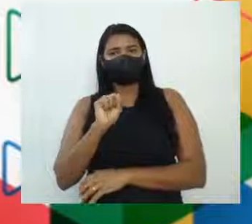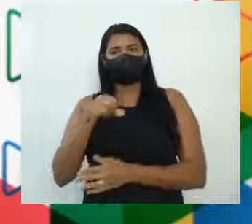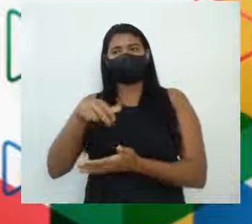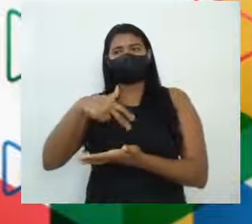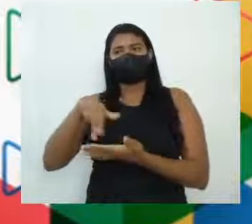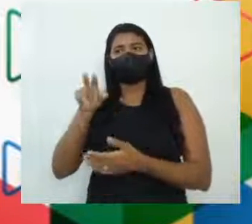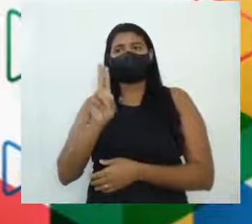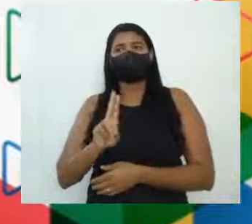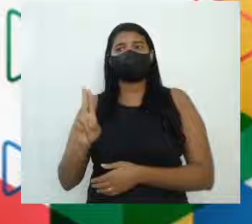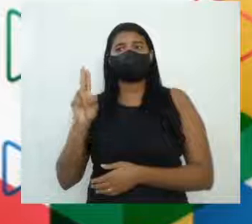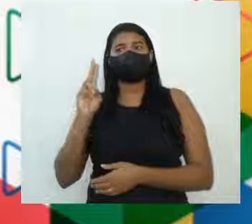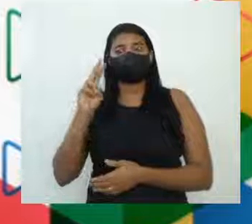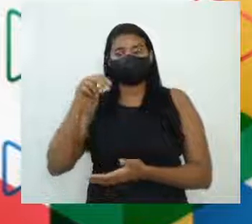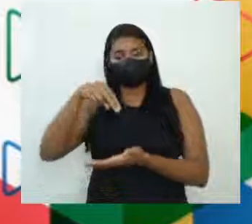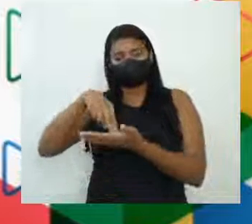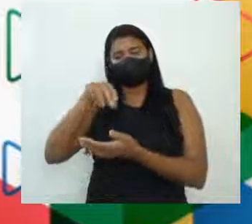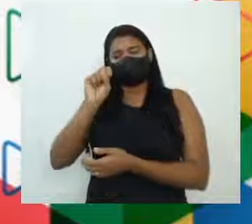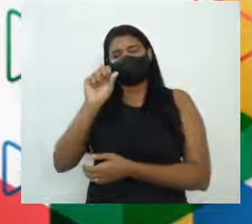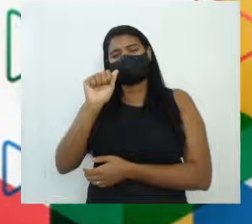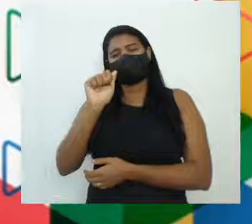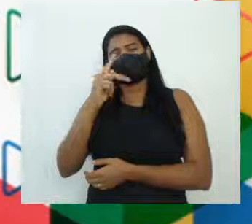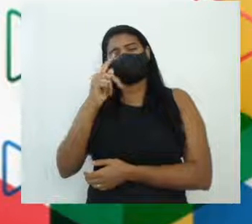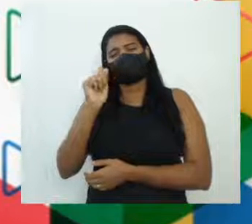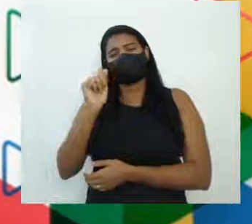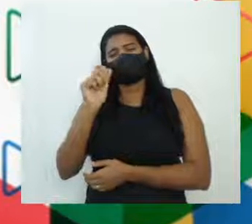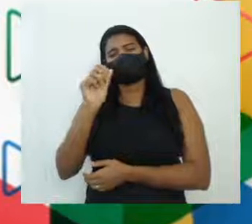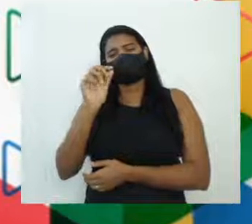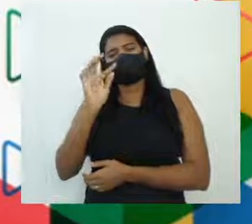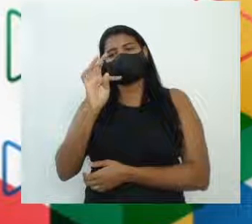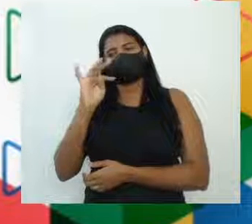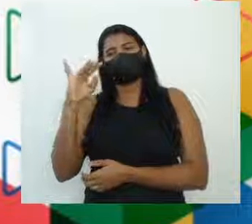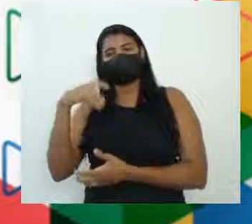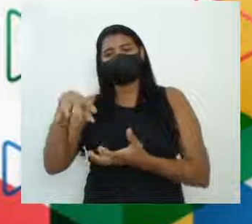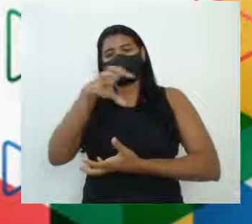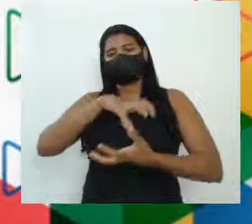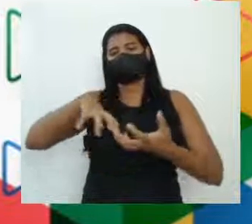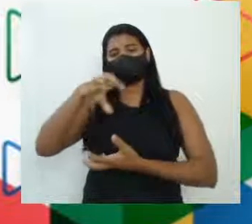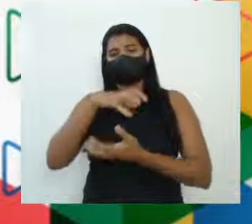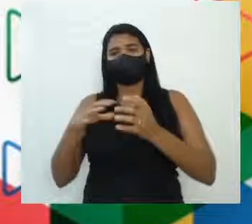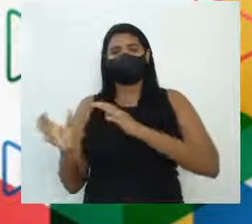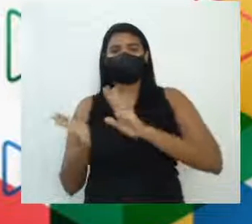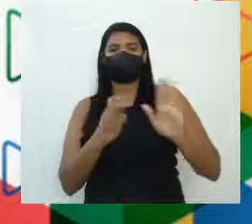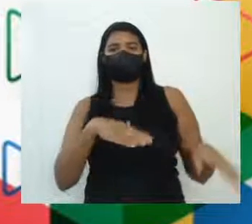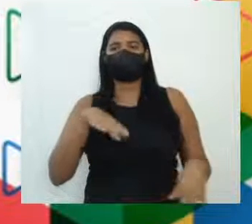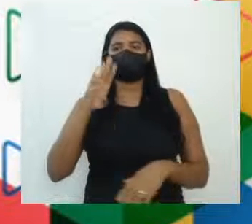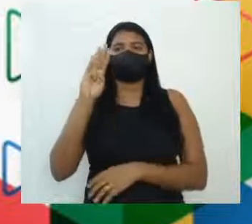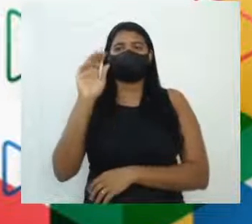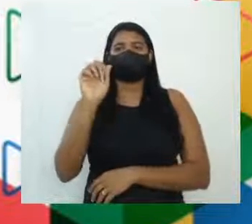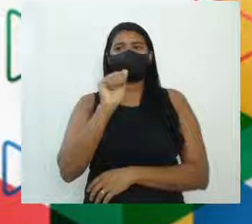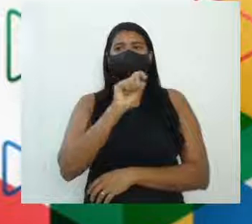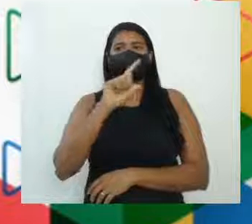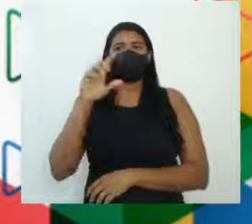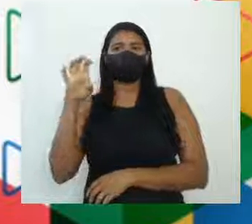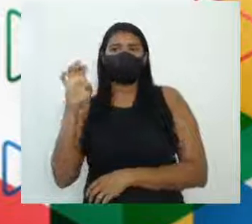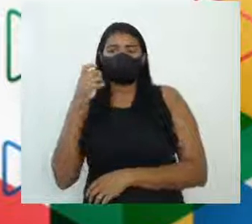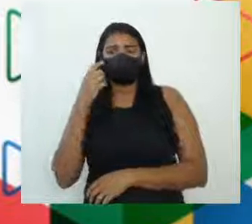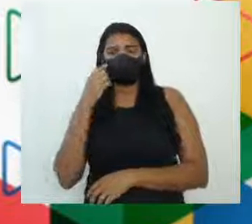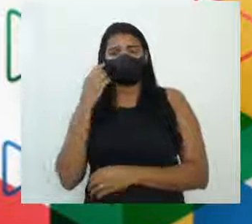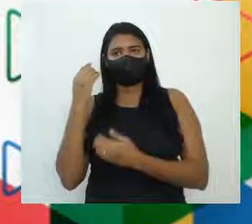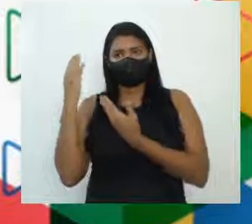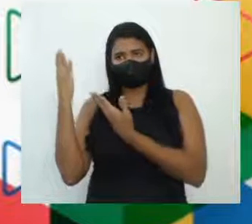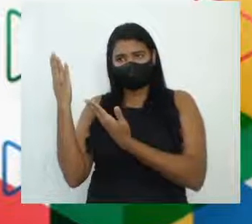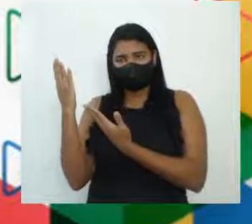usar sapatilhas, completando a revolução do balé. Tá? E aí a gente tem uma dançarina chamada